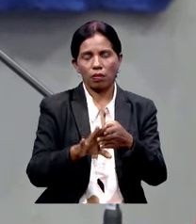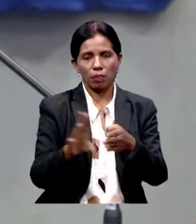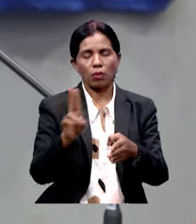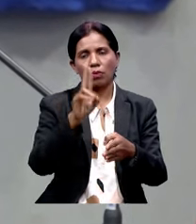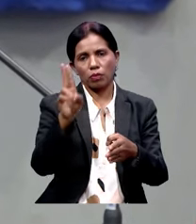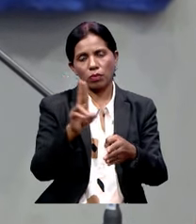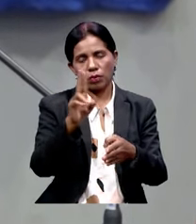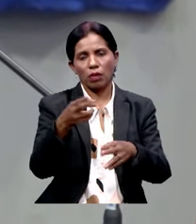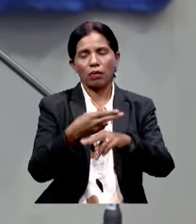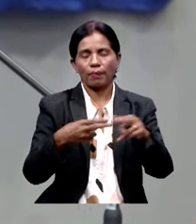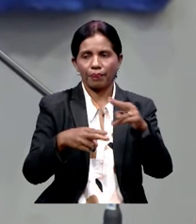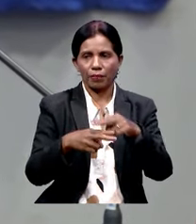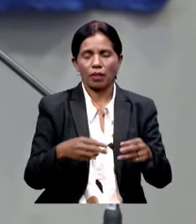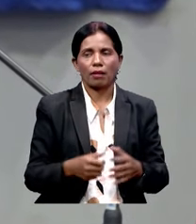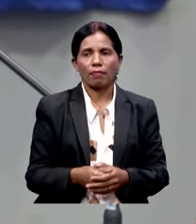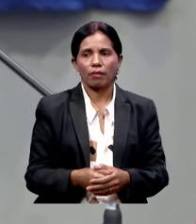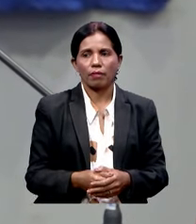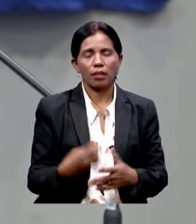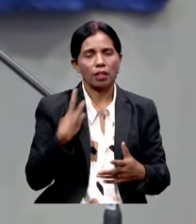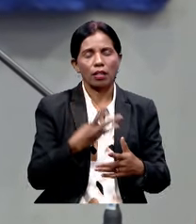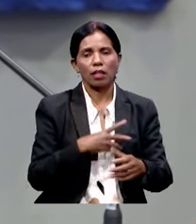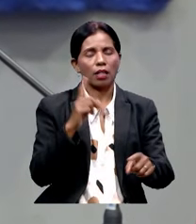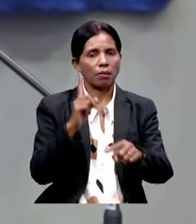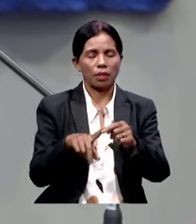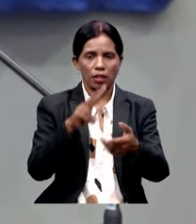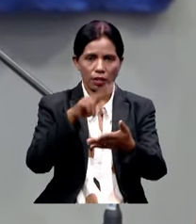E tenia né barcote la belele.